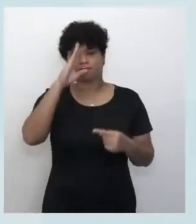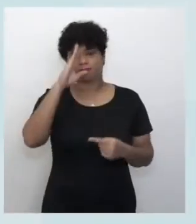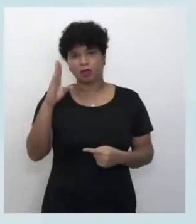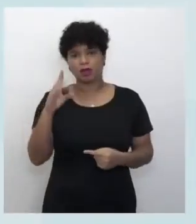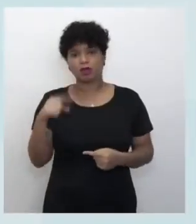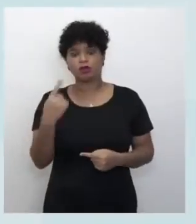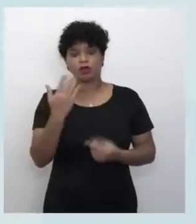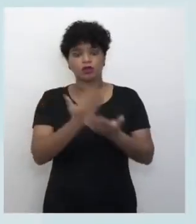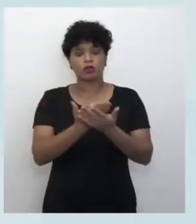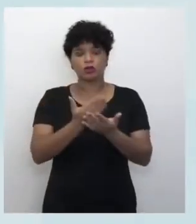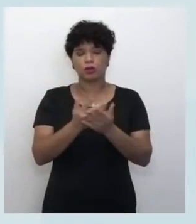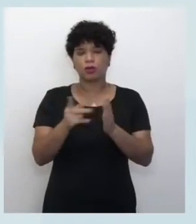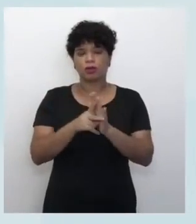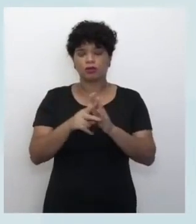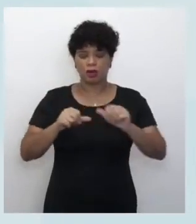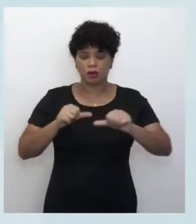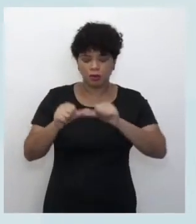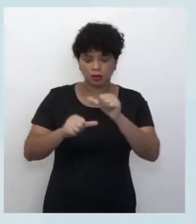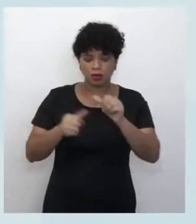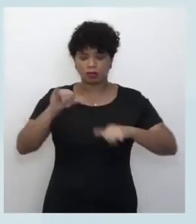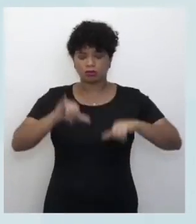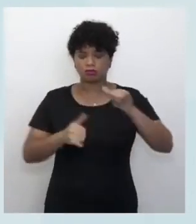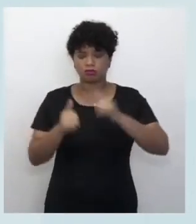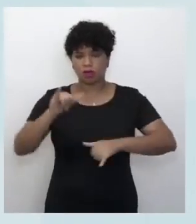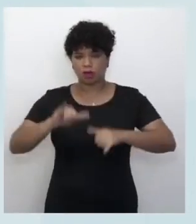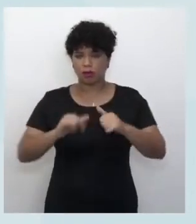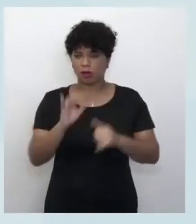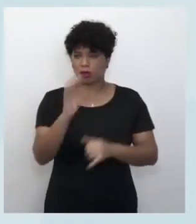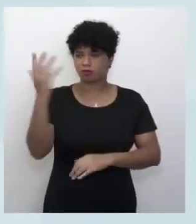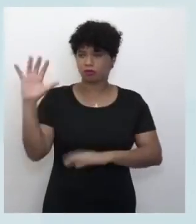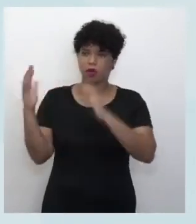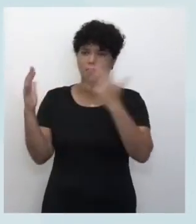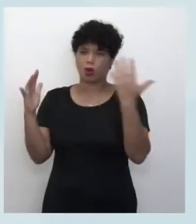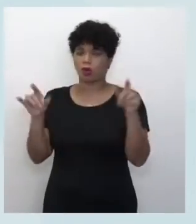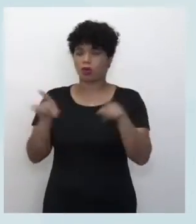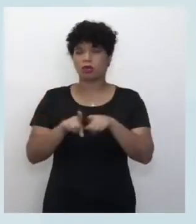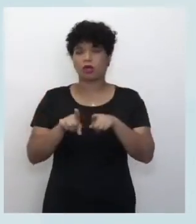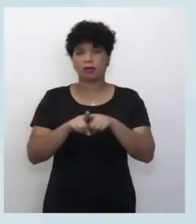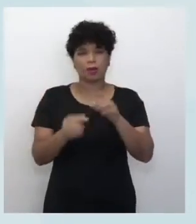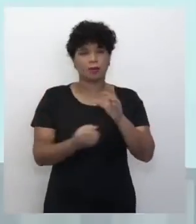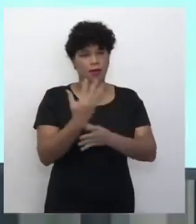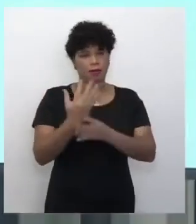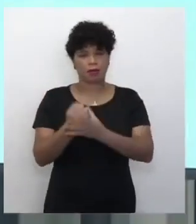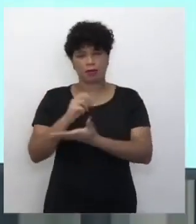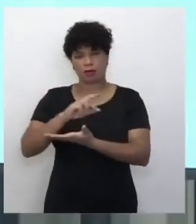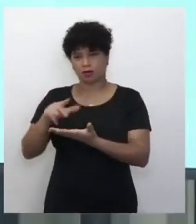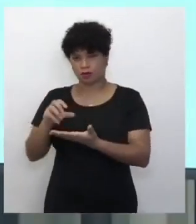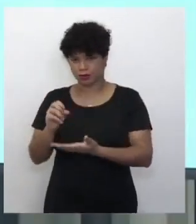de conhecimento, transformações químicas na natureza e no sistema produtivo, certo?